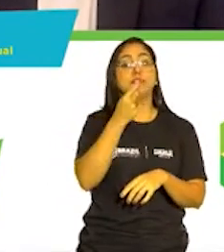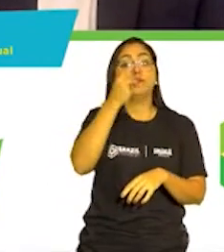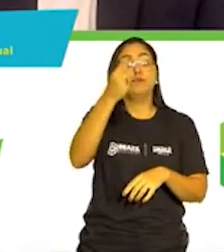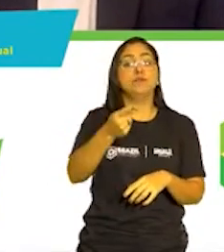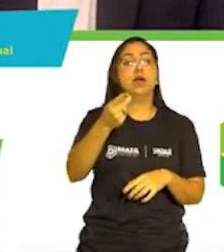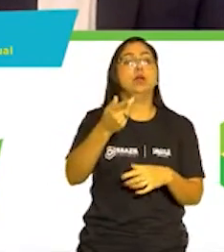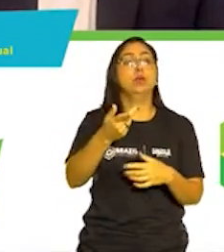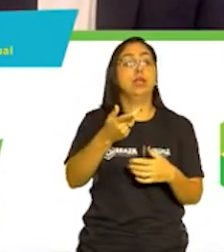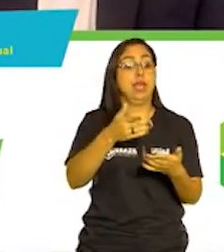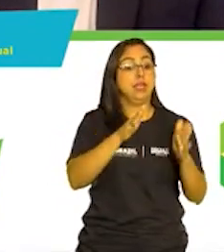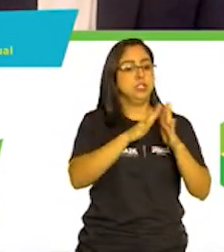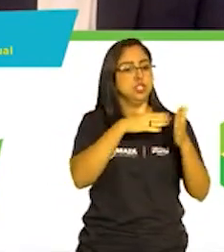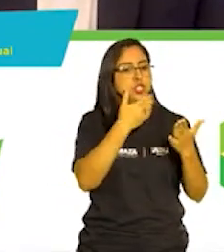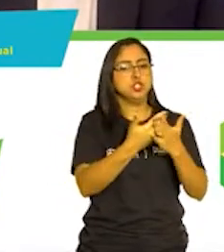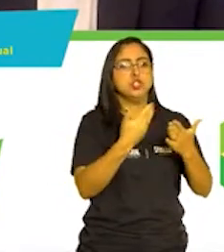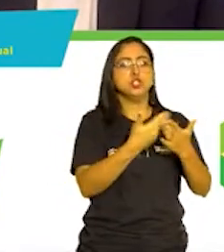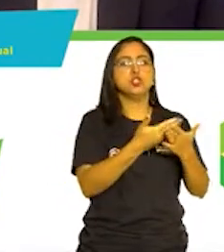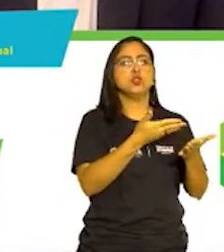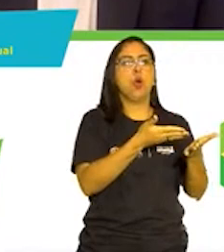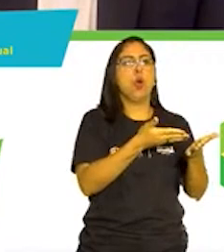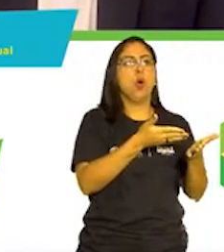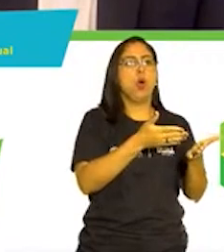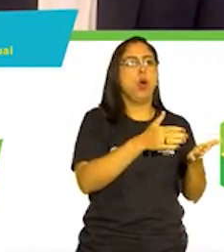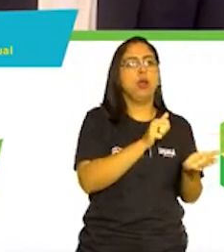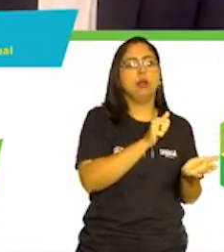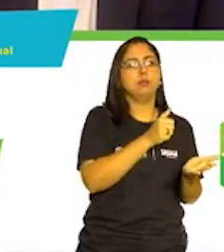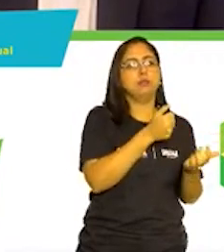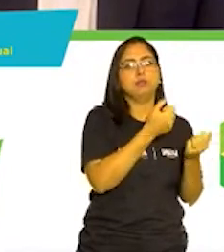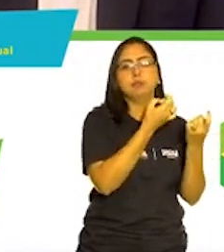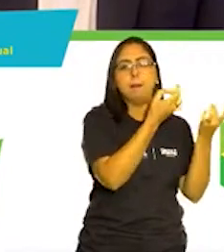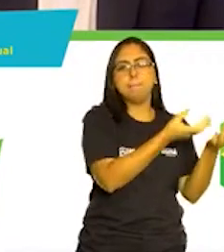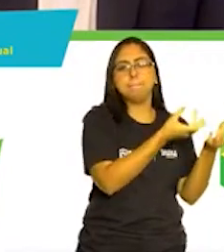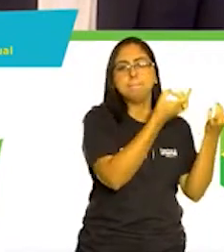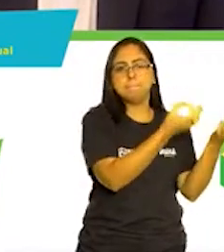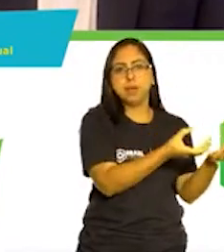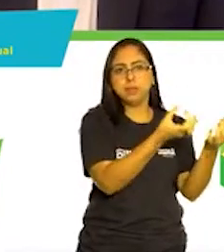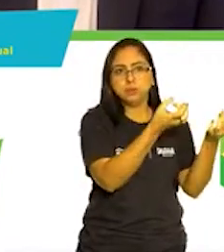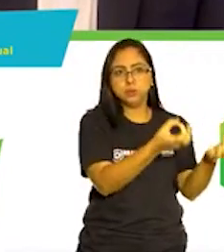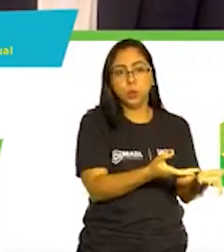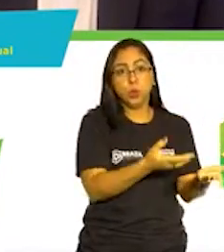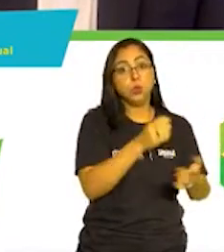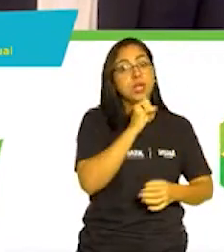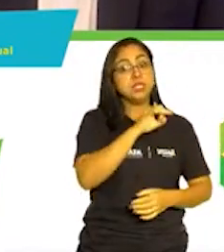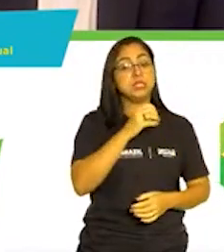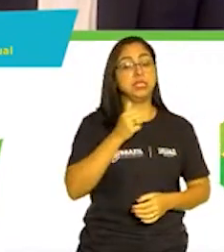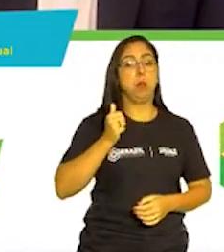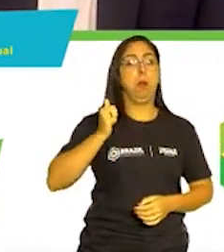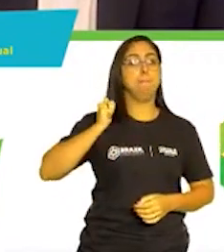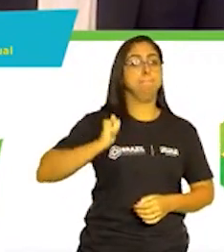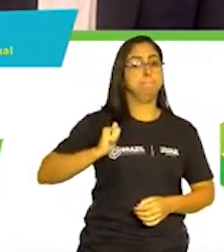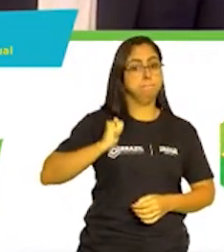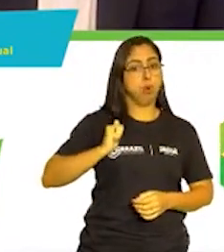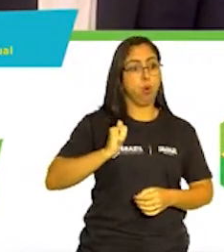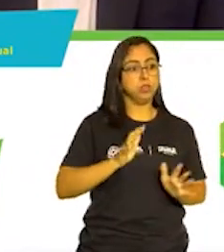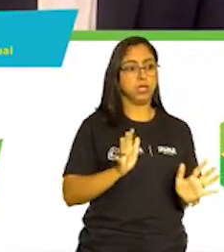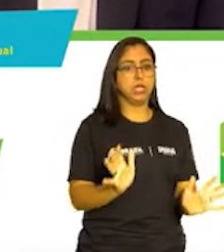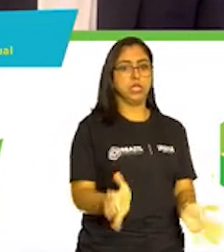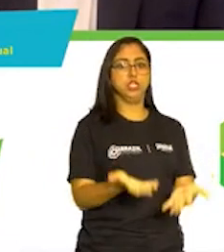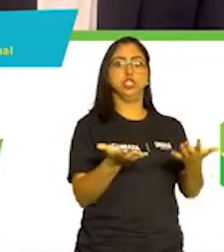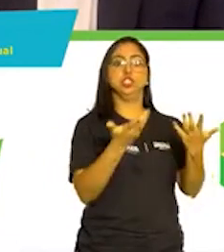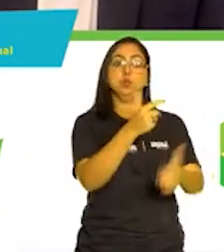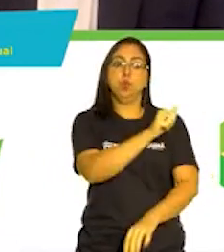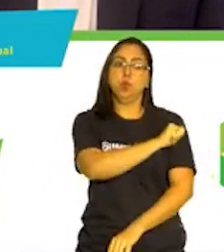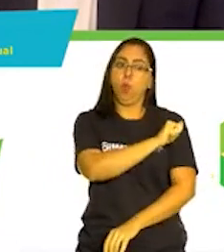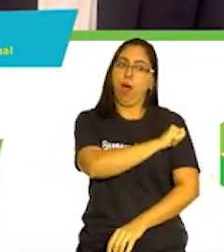Você tem uma bolsa que estimula o estudante a terminar seu ciclo e sai daquele ciclo